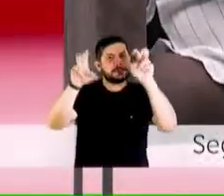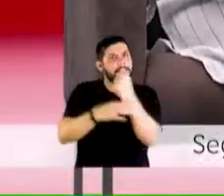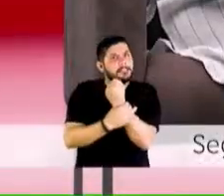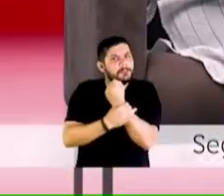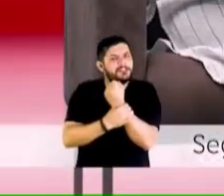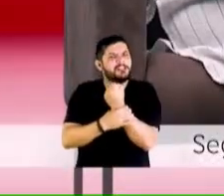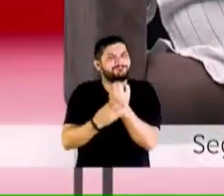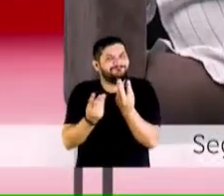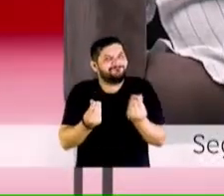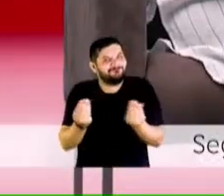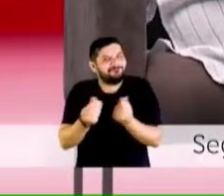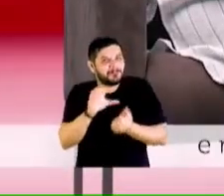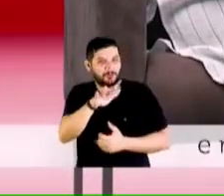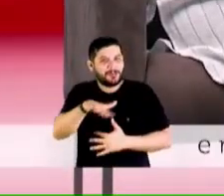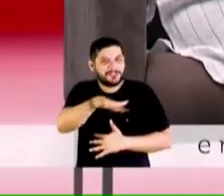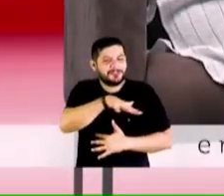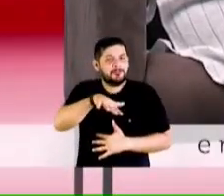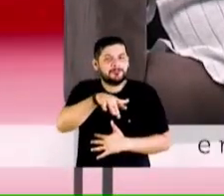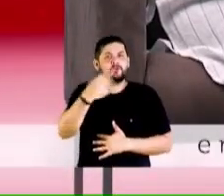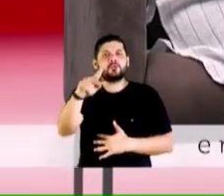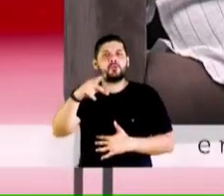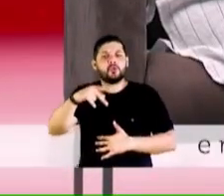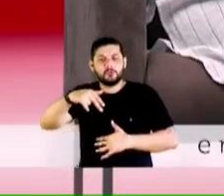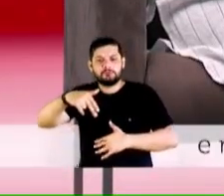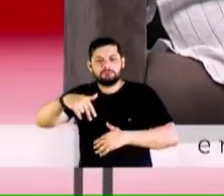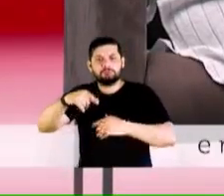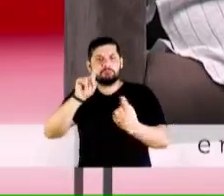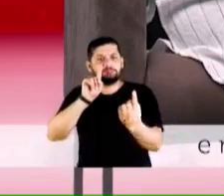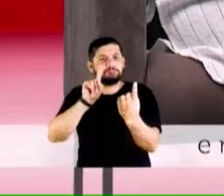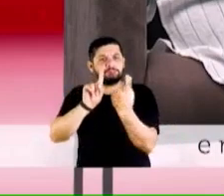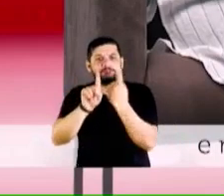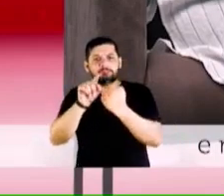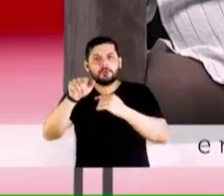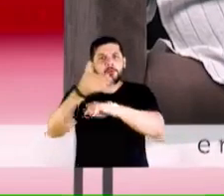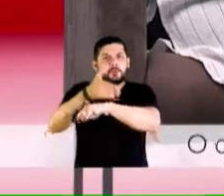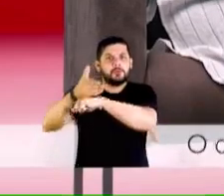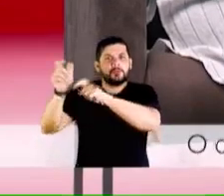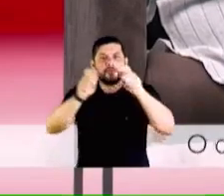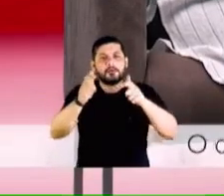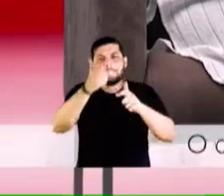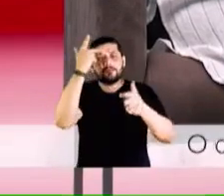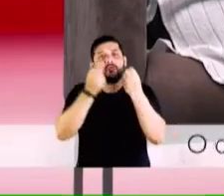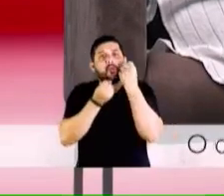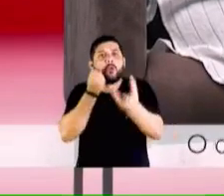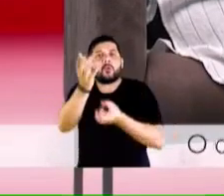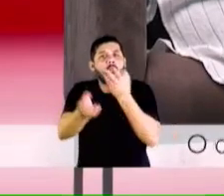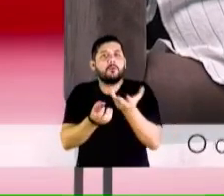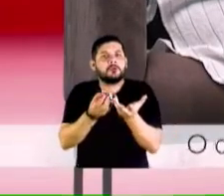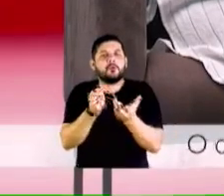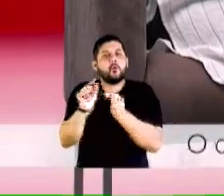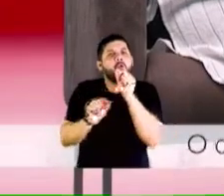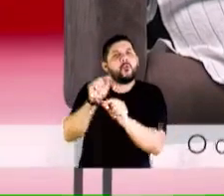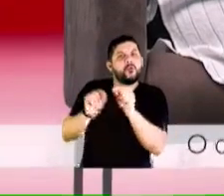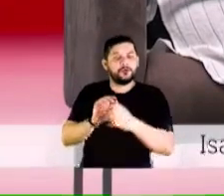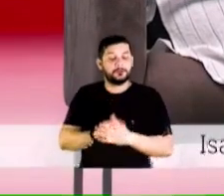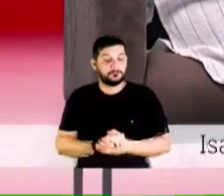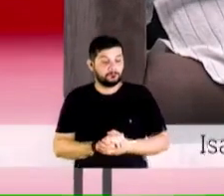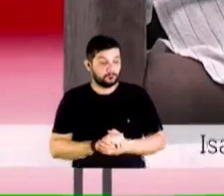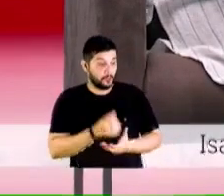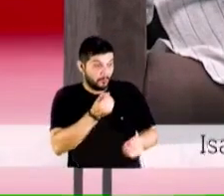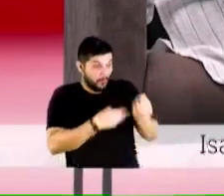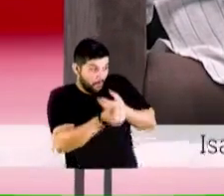Segurança é uma das questões mais sensíveis em Caucaia. E nas suas caminhadas, o que você tem escutado das pessoas? O que você pretende fazer para deixar